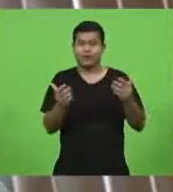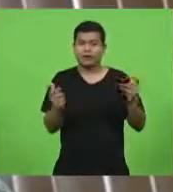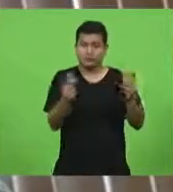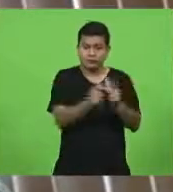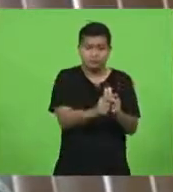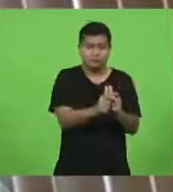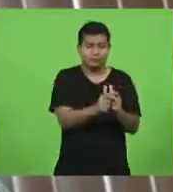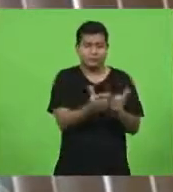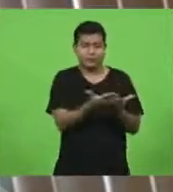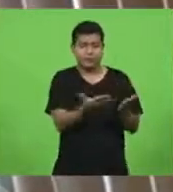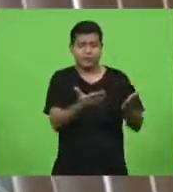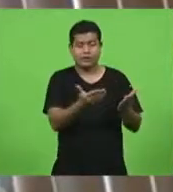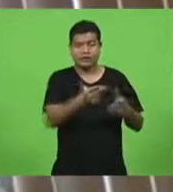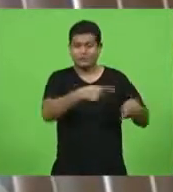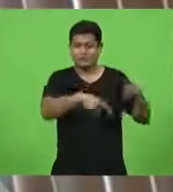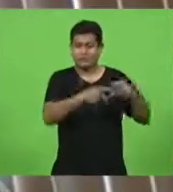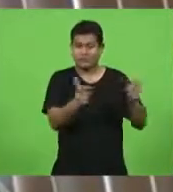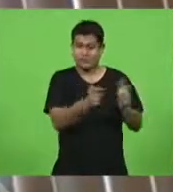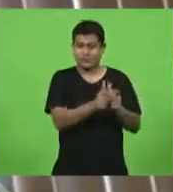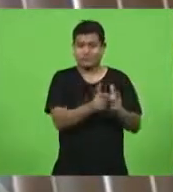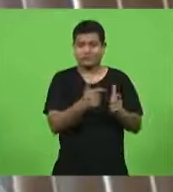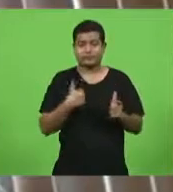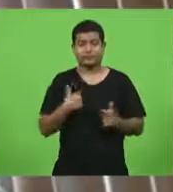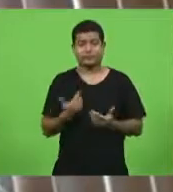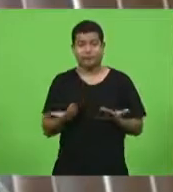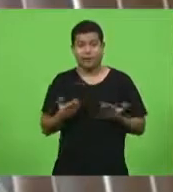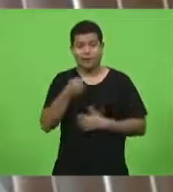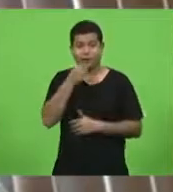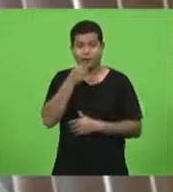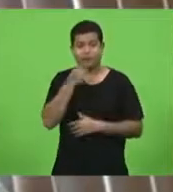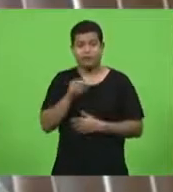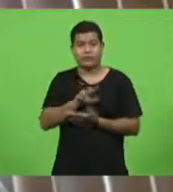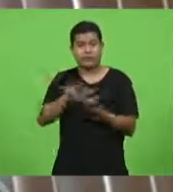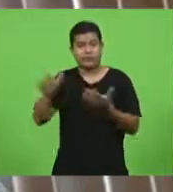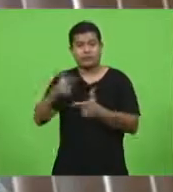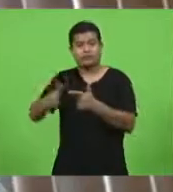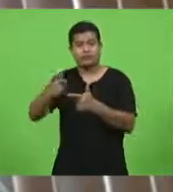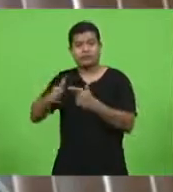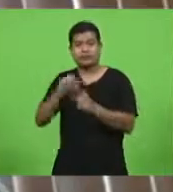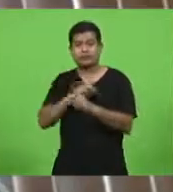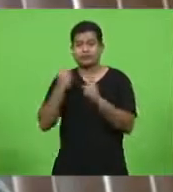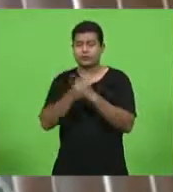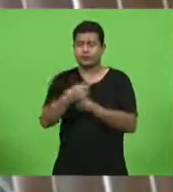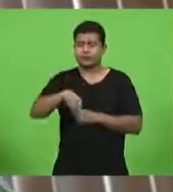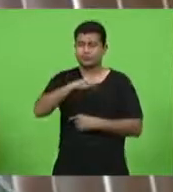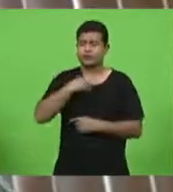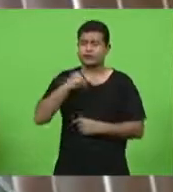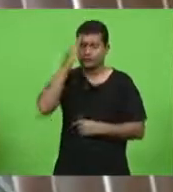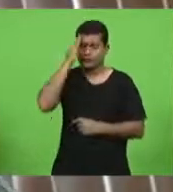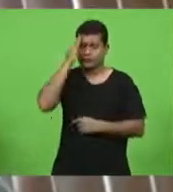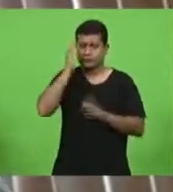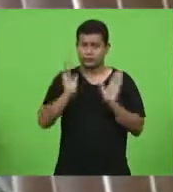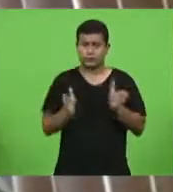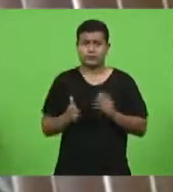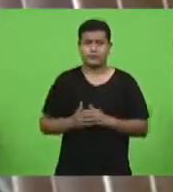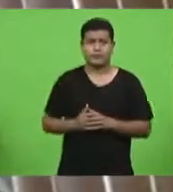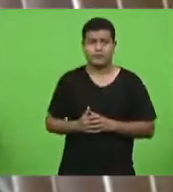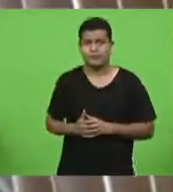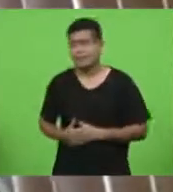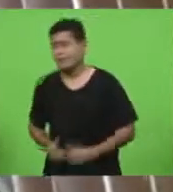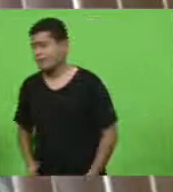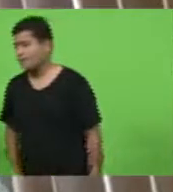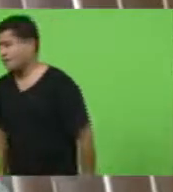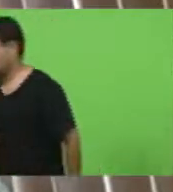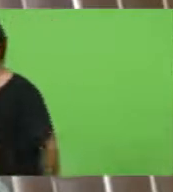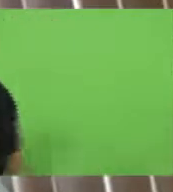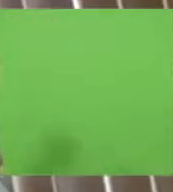Naturalmente, em razão de diversos fatores, com os problemas sociais conhecidos por todos nós. Ao analisarmos de